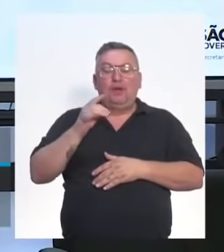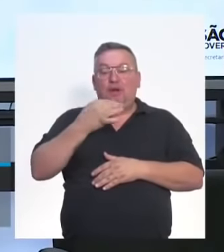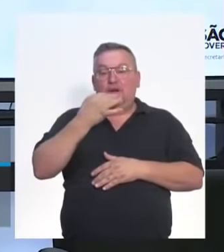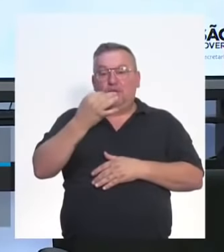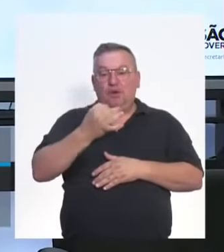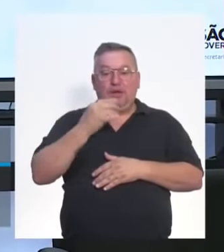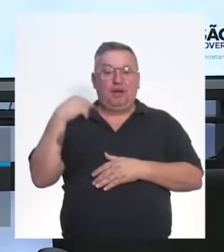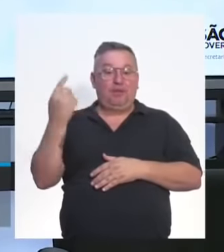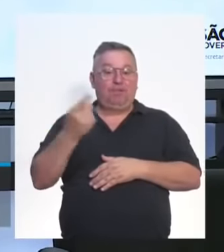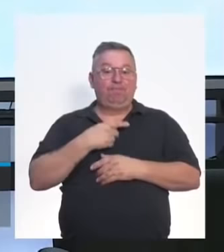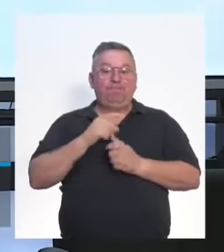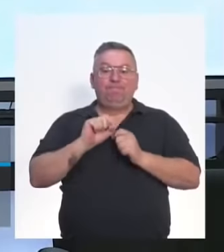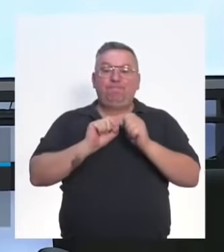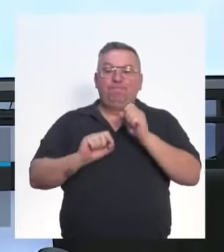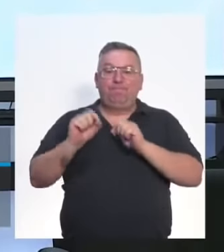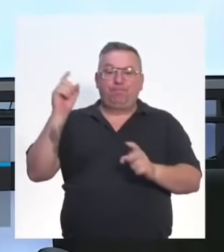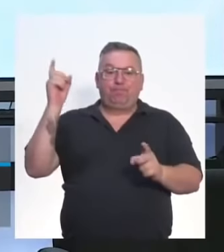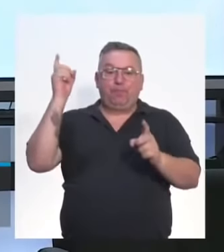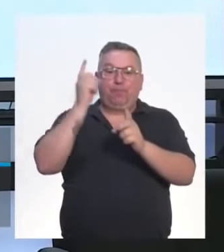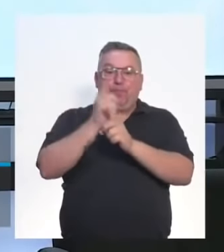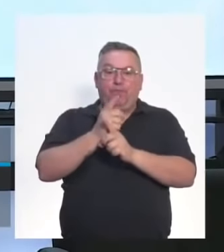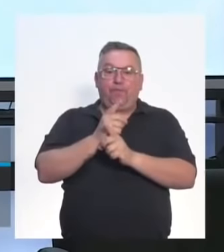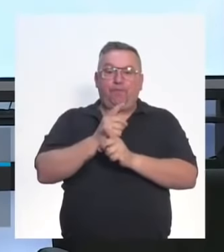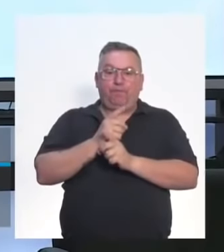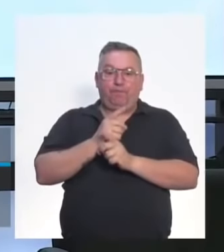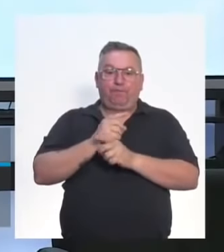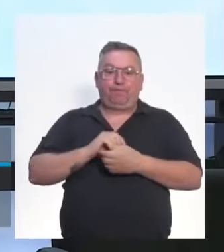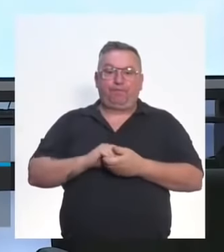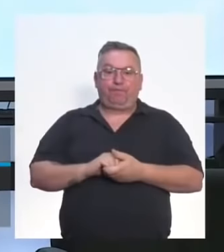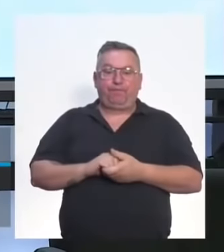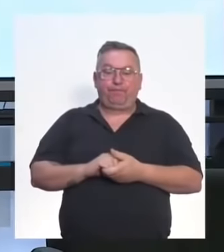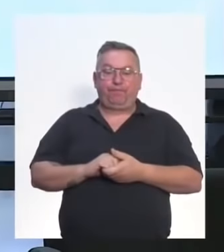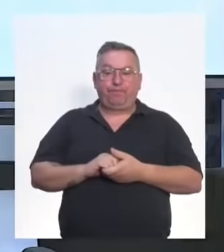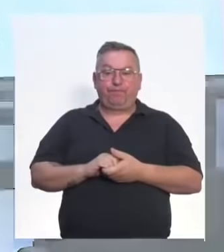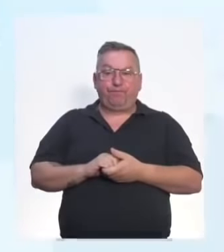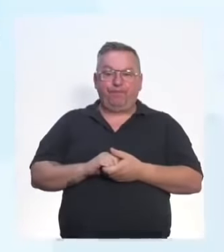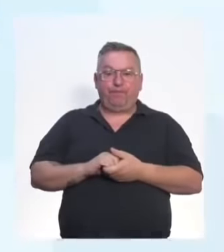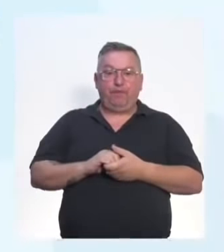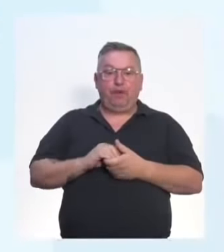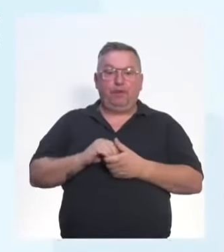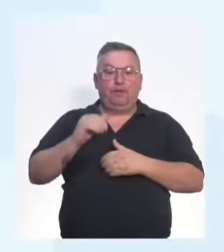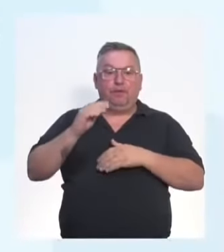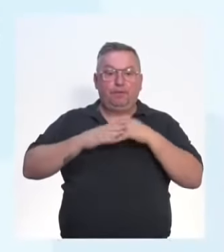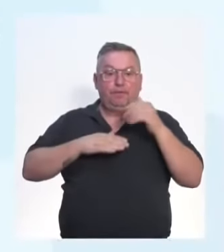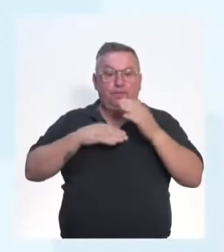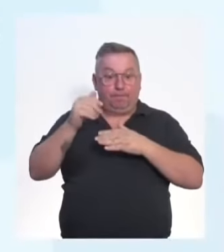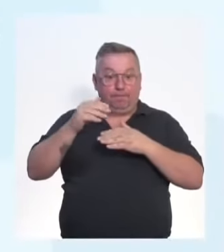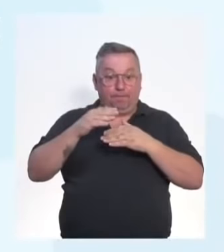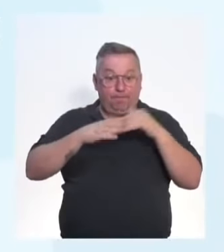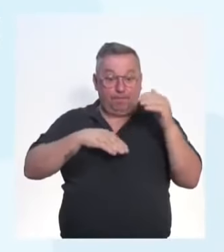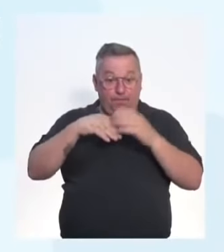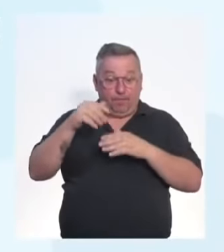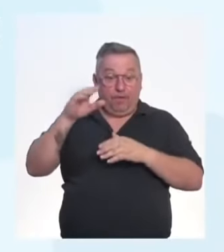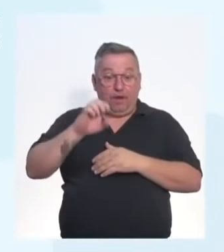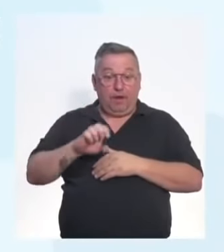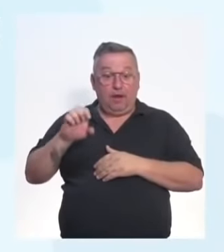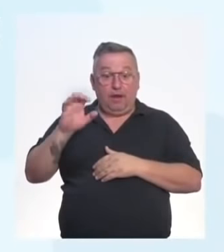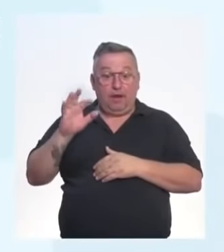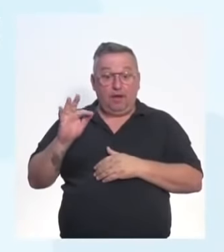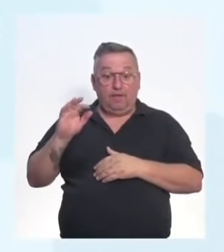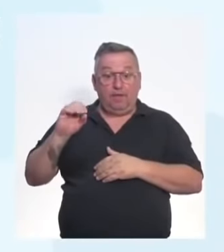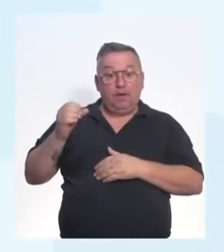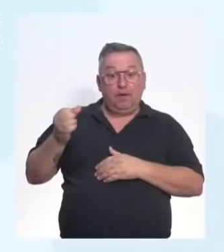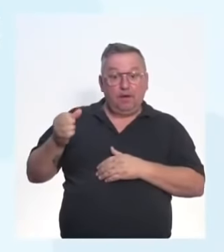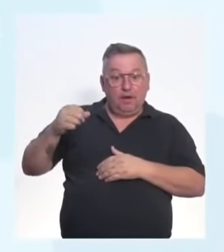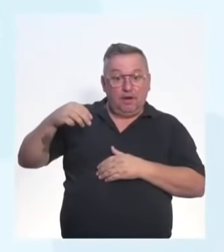gente vai encontrar no decorrer da aula, tá? A habilidade selecionada para essa aula, tá